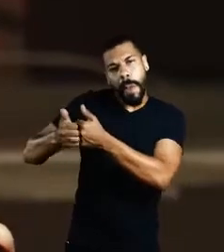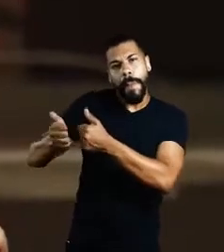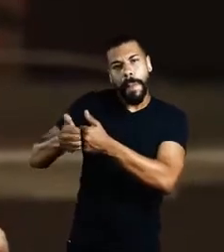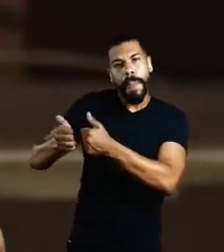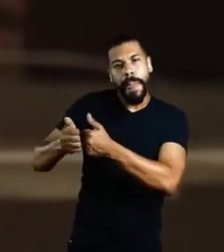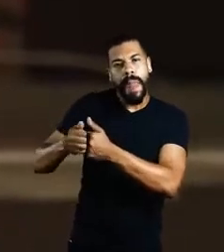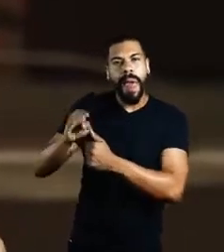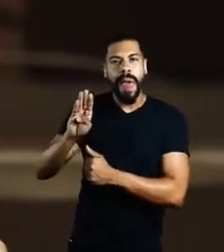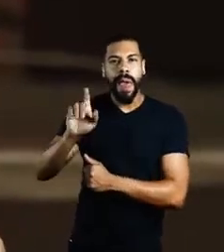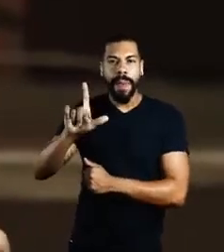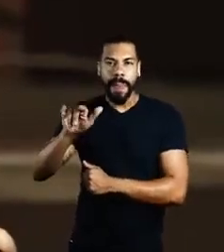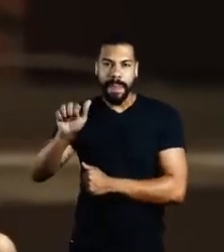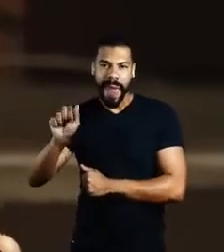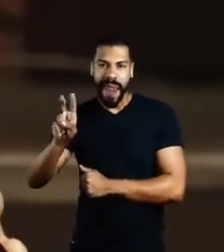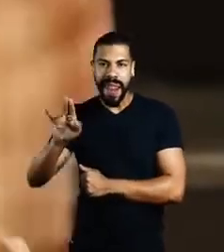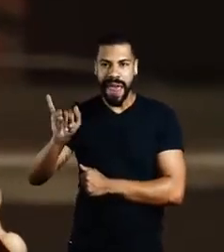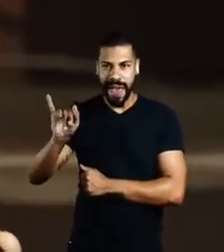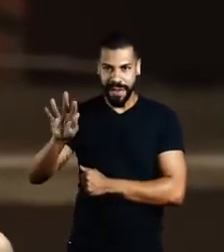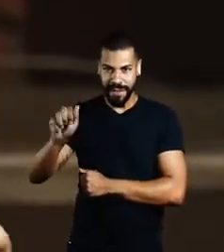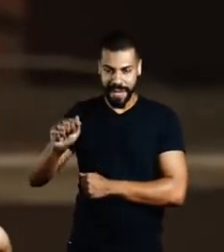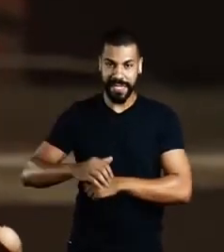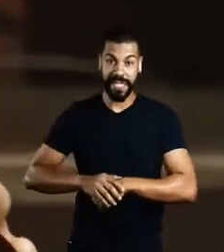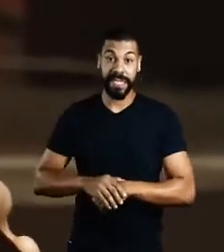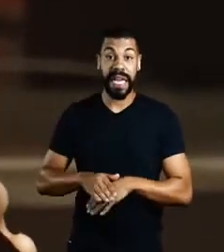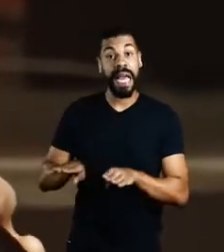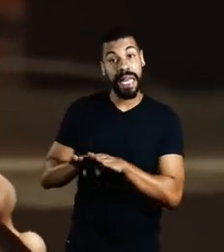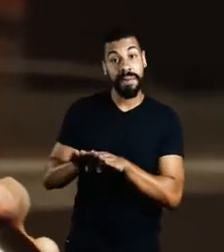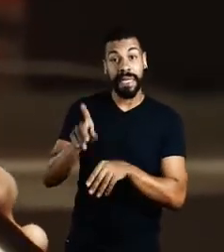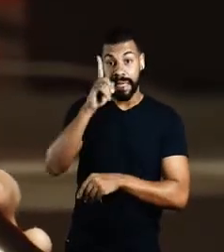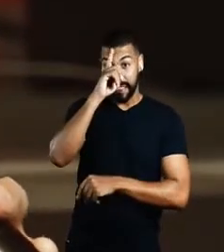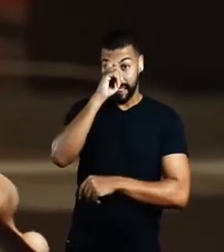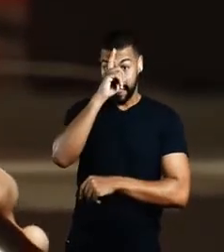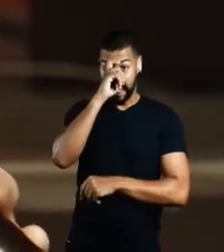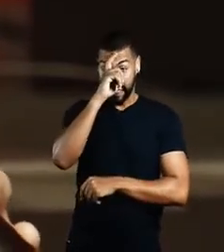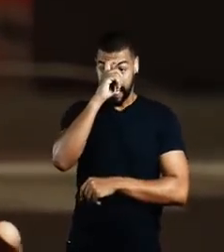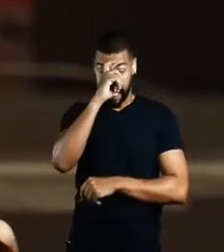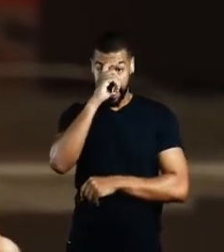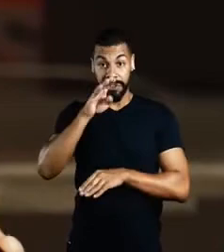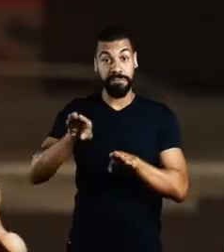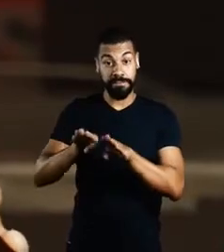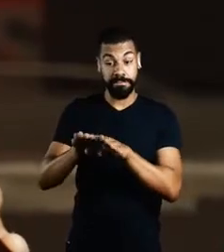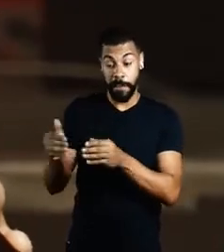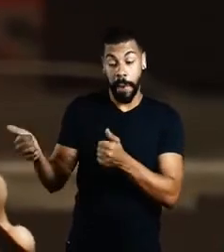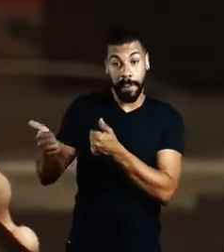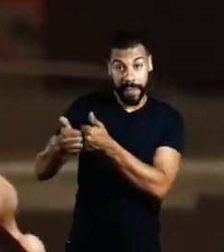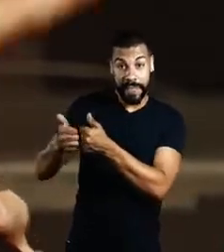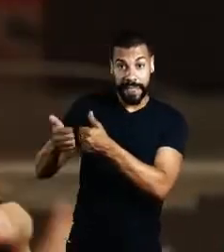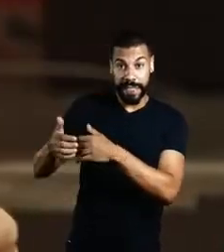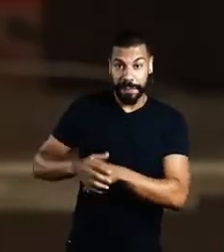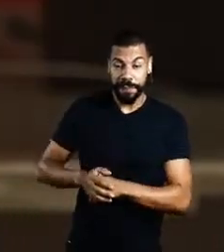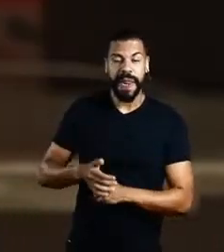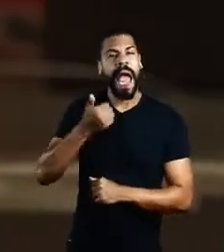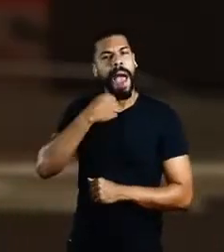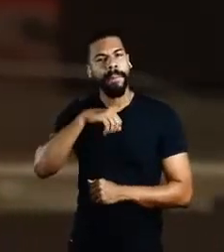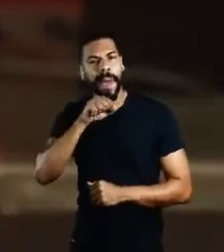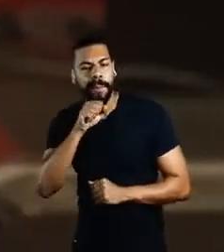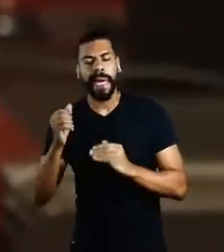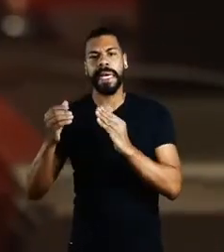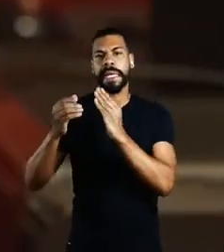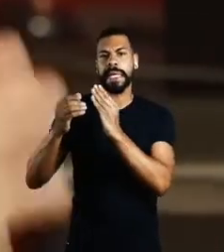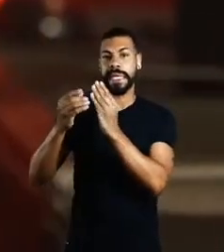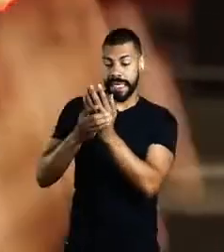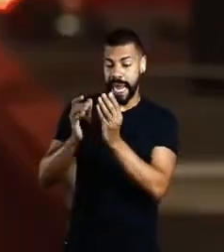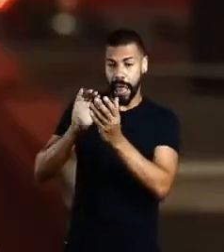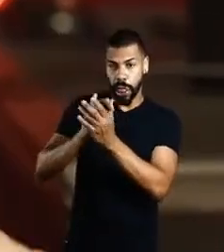né? Eu sou batizado também aqui na igreja Nossa Senhora Queropita, certo? Minha mãe casou na Queropita,